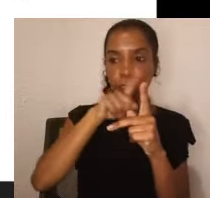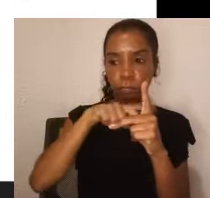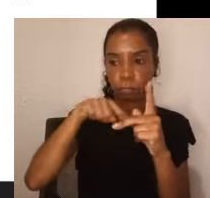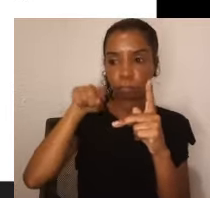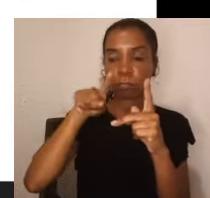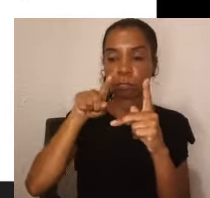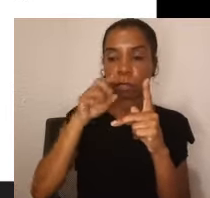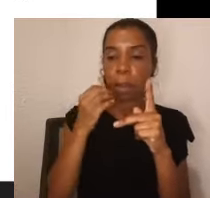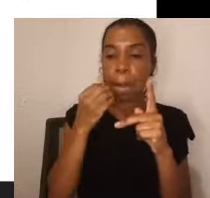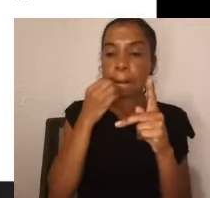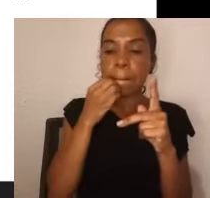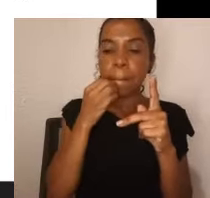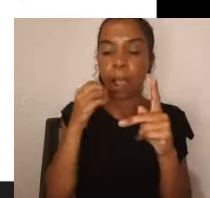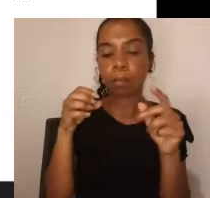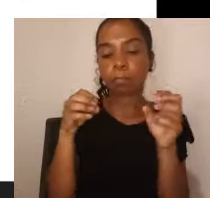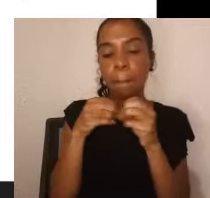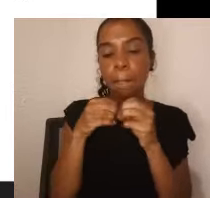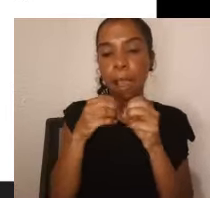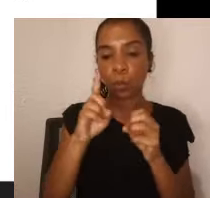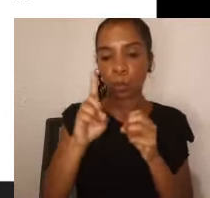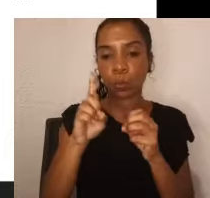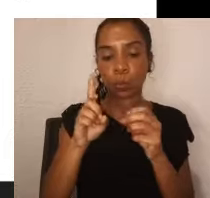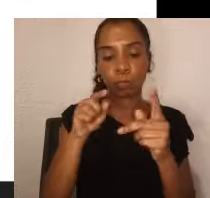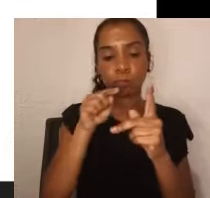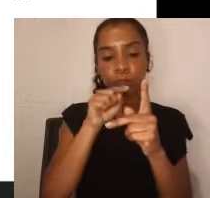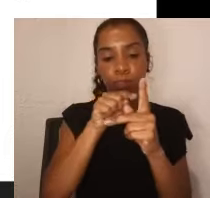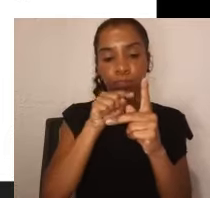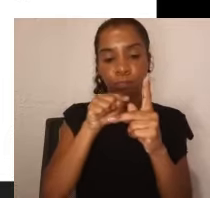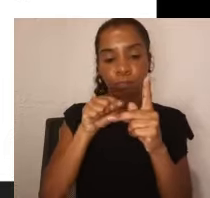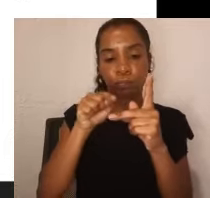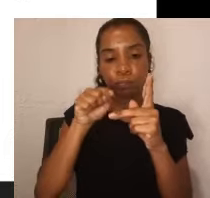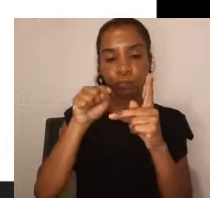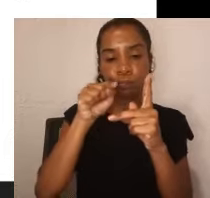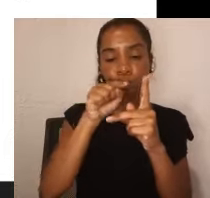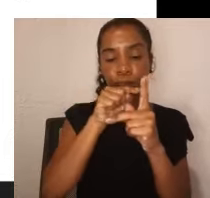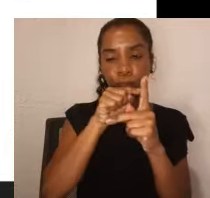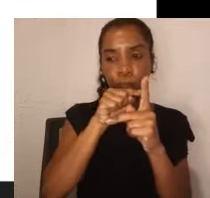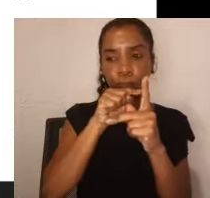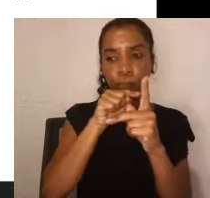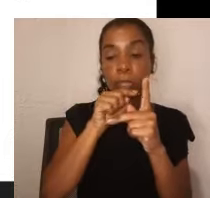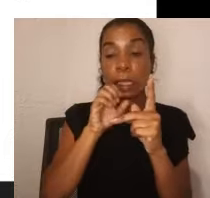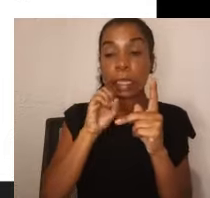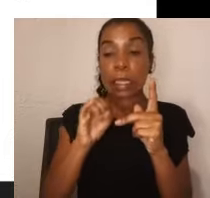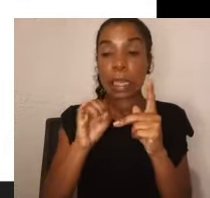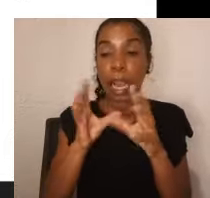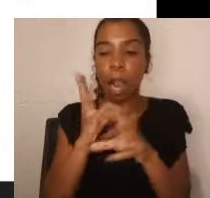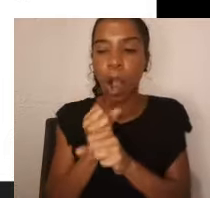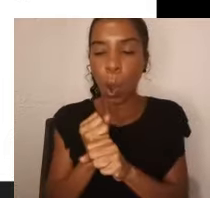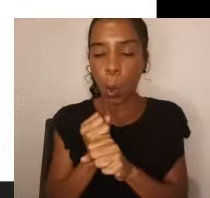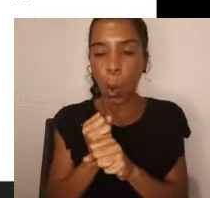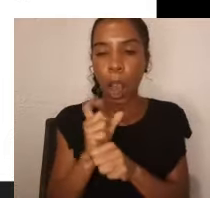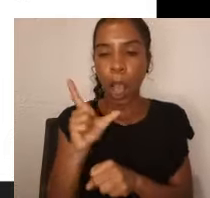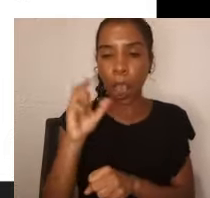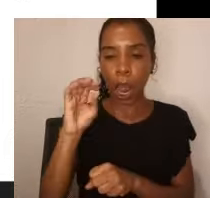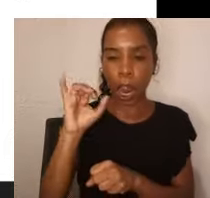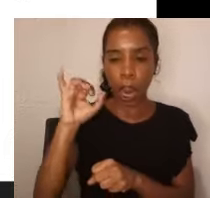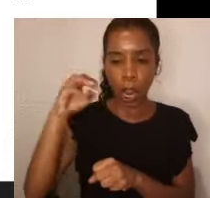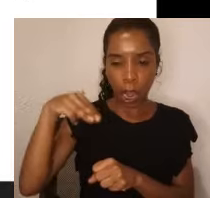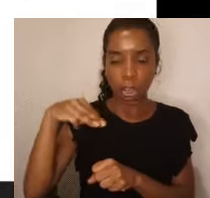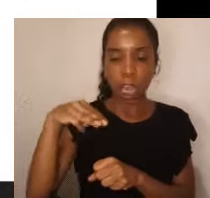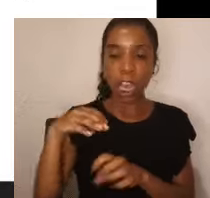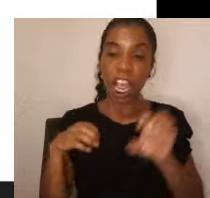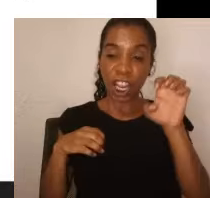vai também se aproximando do 1. Então, se eu fosse calcular o limite à esquerda do 1, seria